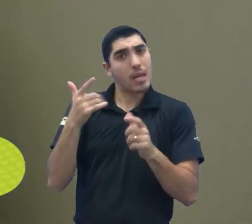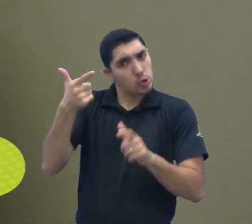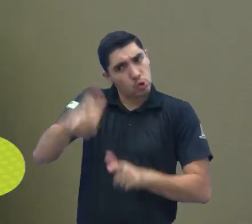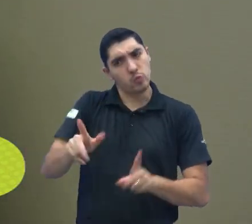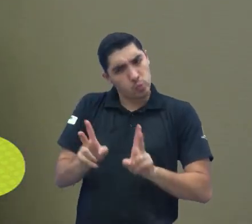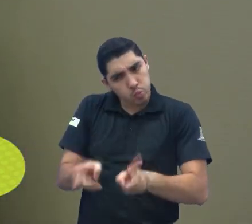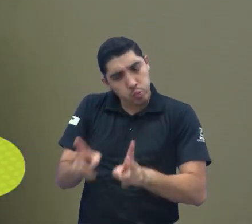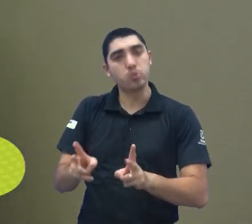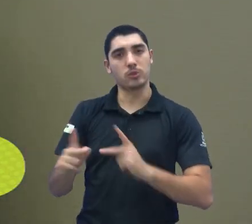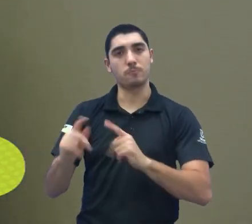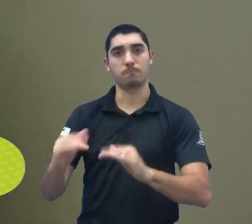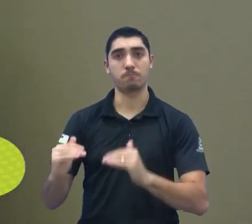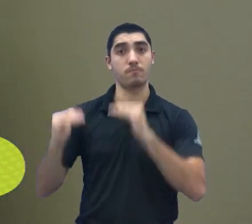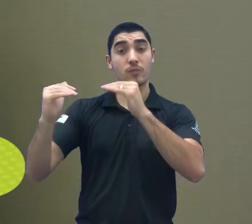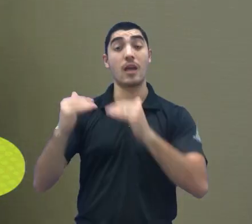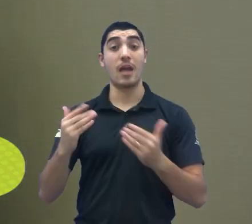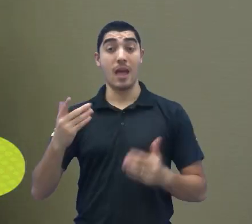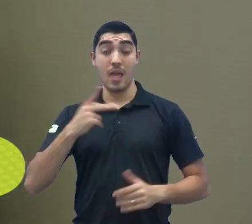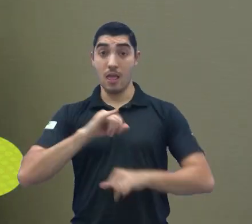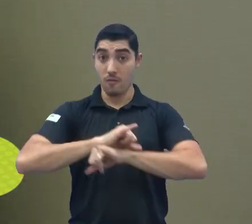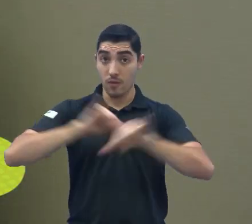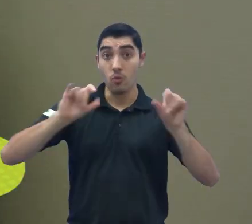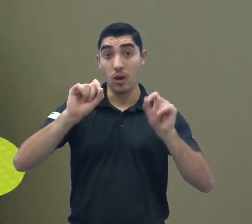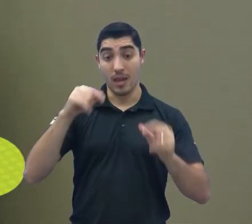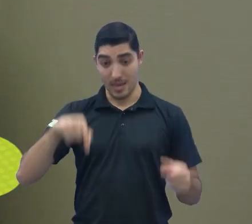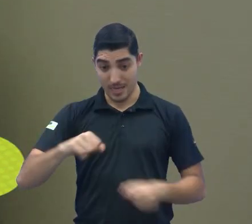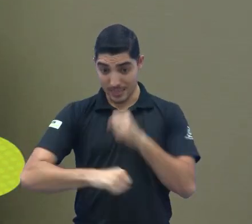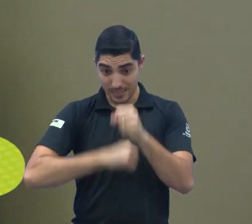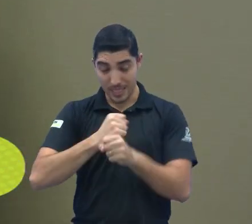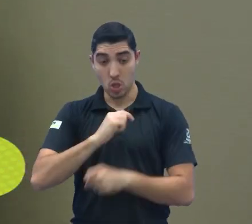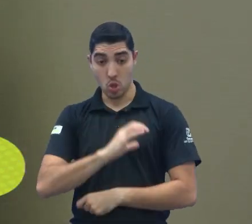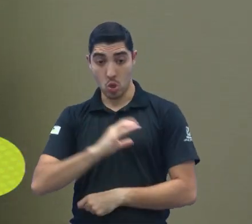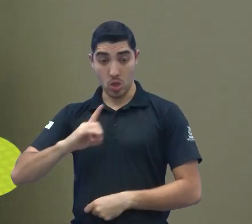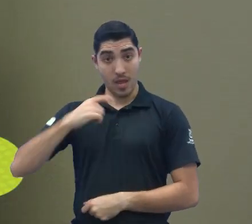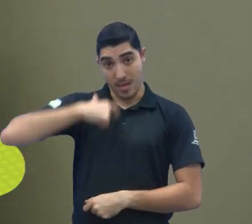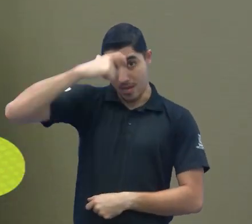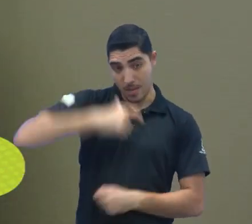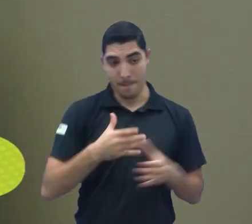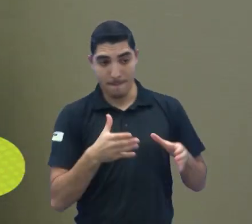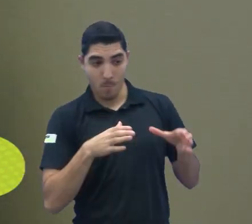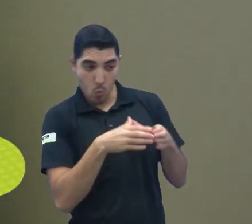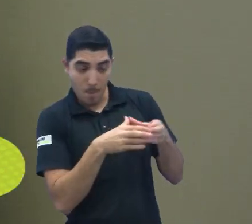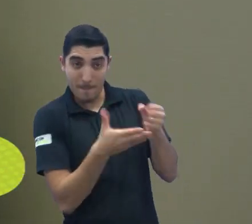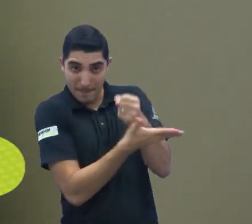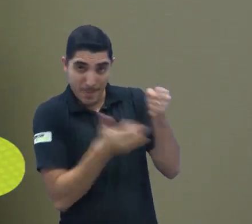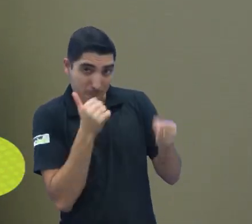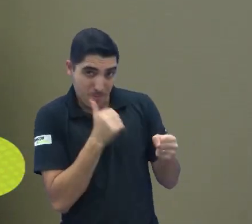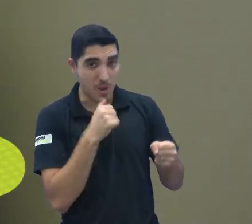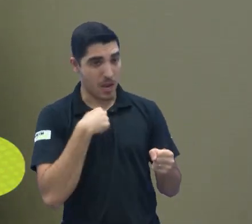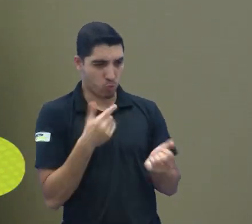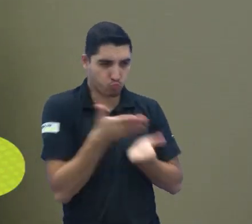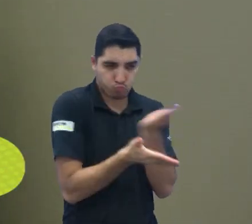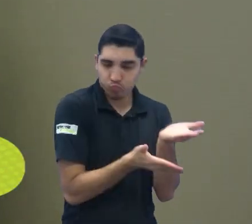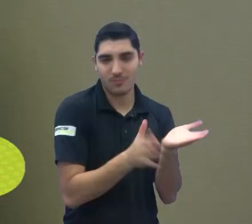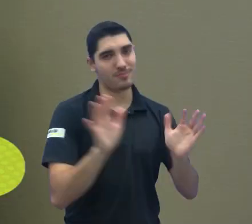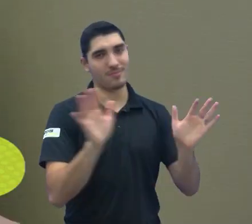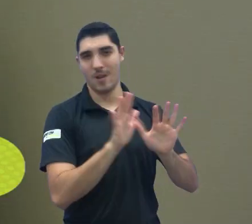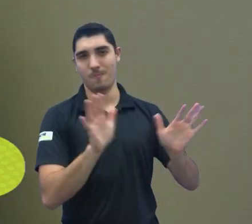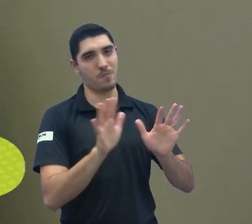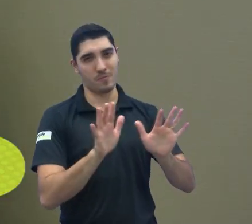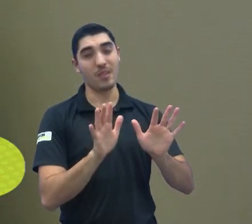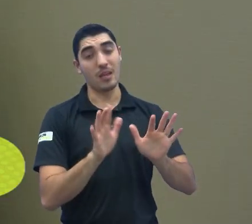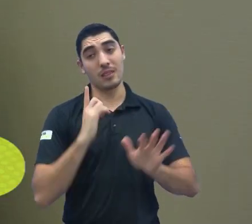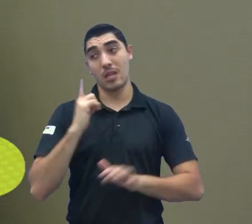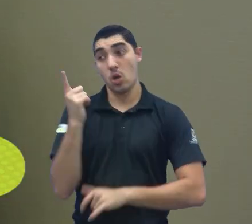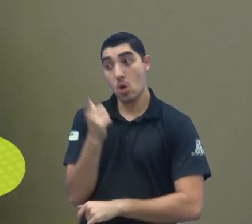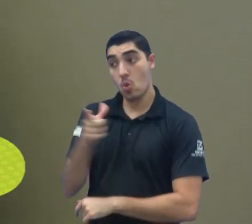esse ano eu não vou coordenar a base, né, já tem um novo coordenador que vai dar continuidade no trabalho, então essa é a ideia do atleta cidadão, que esse